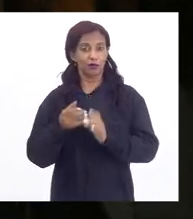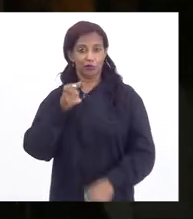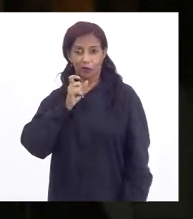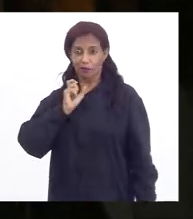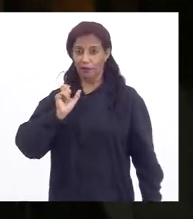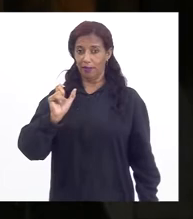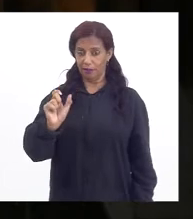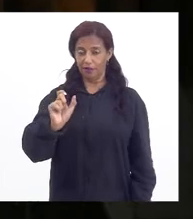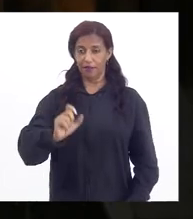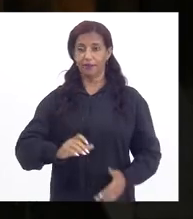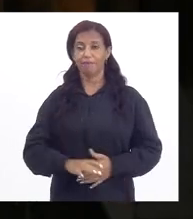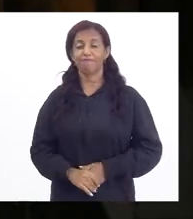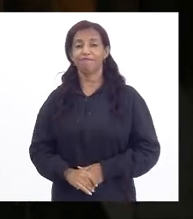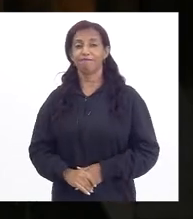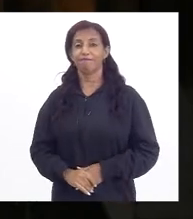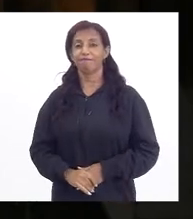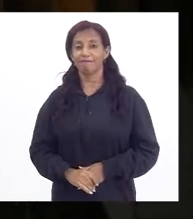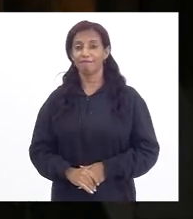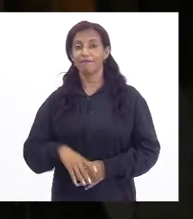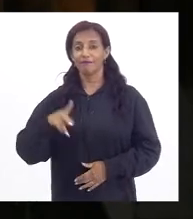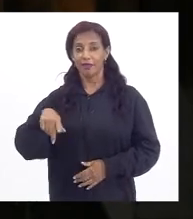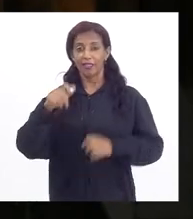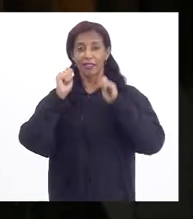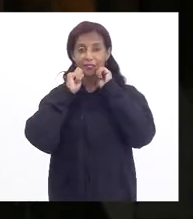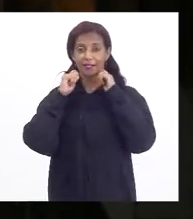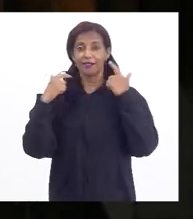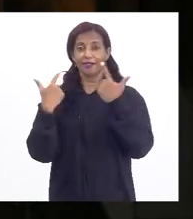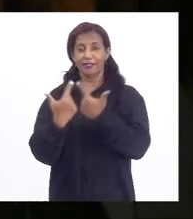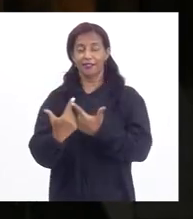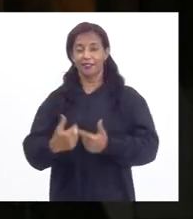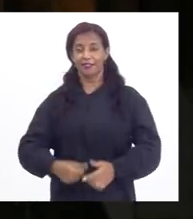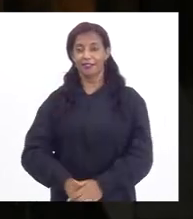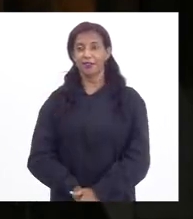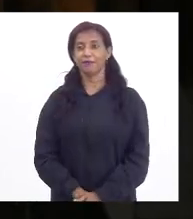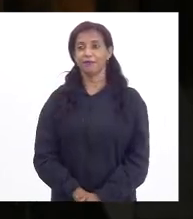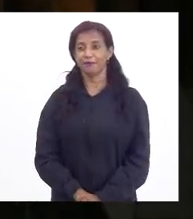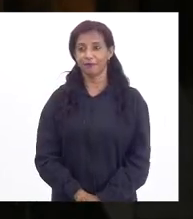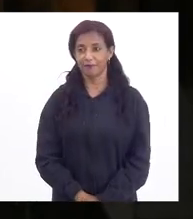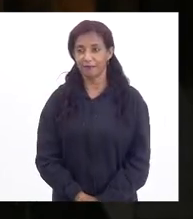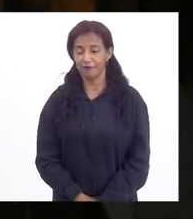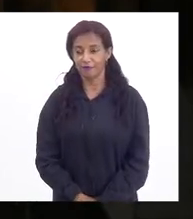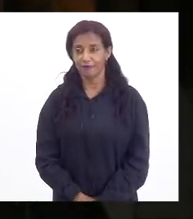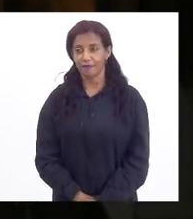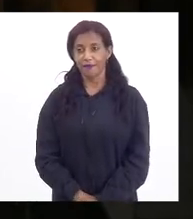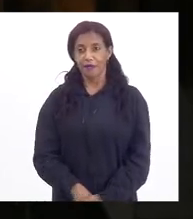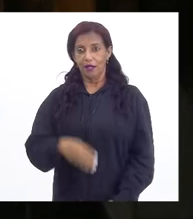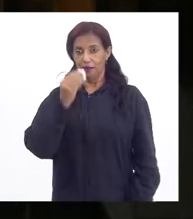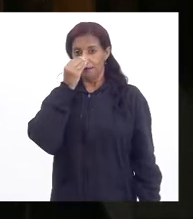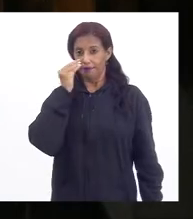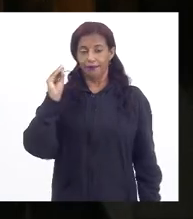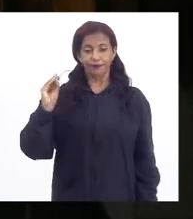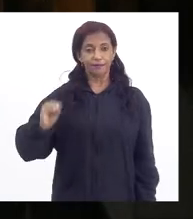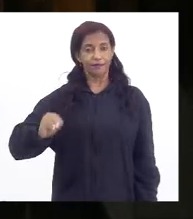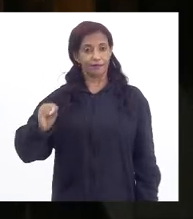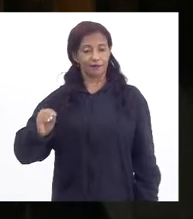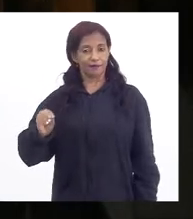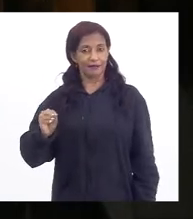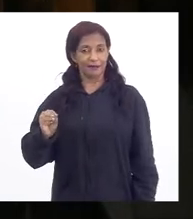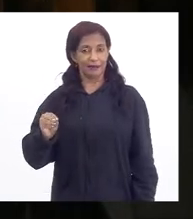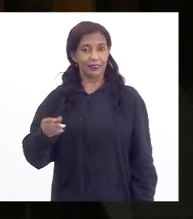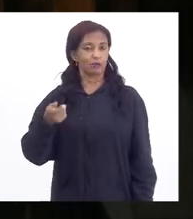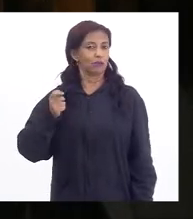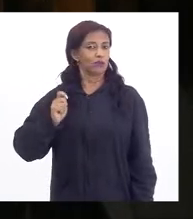palavra é do Parlamento Fluminense. E a rejeição do Tribunal de